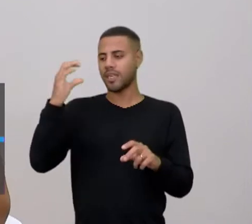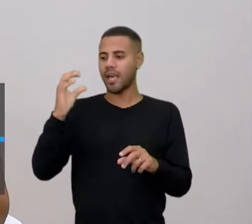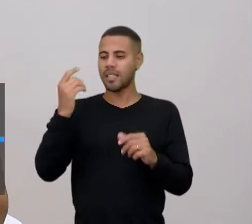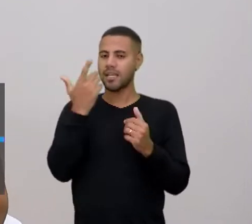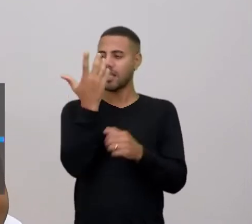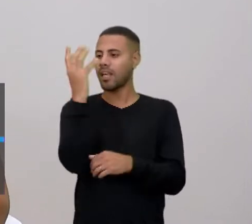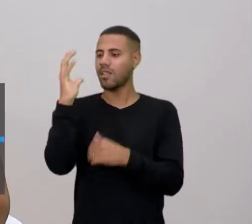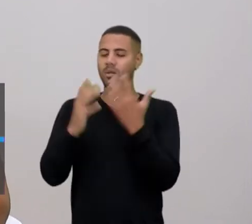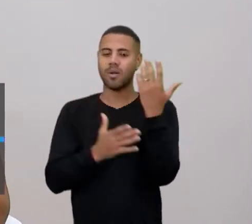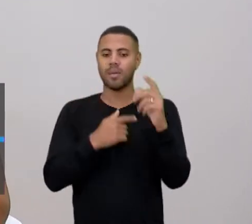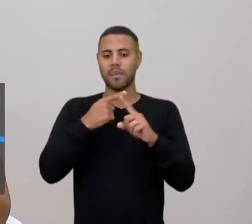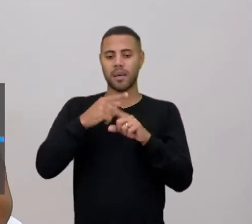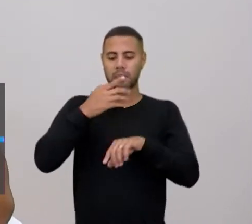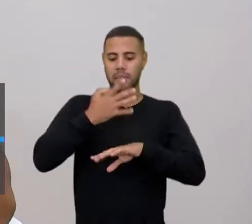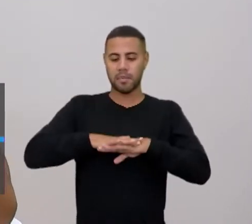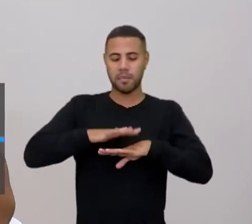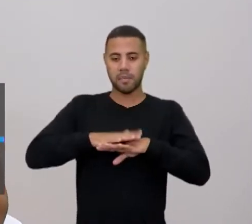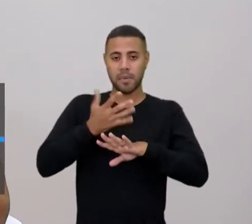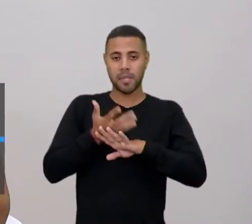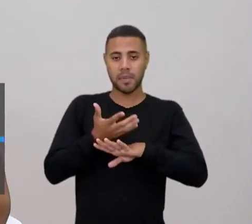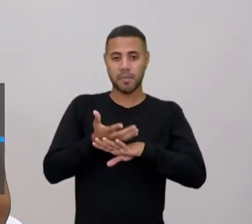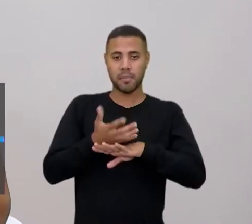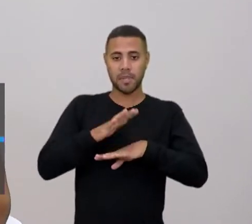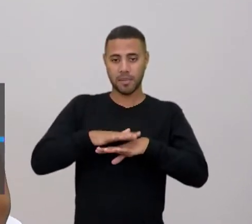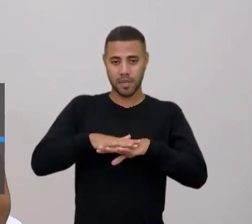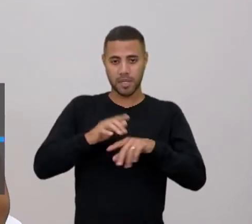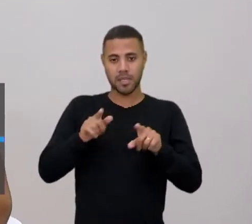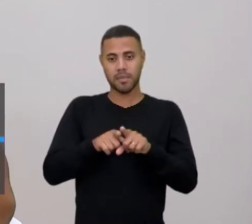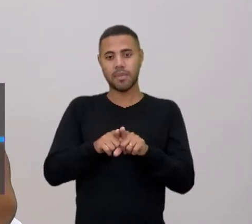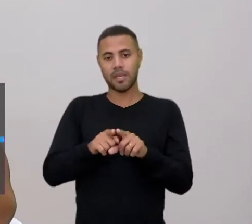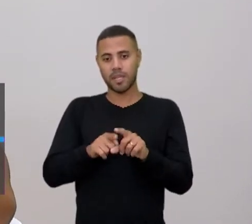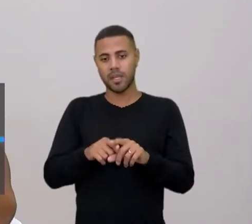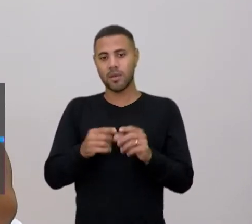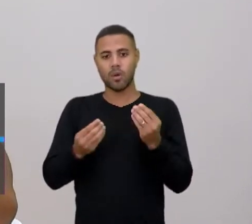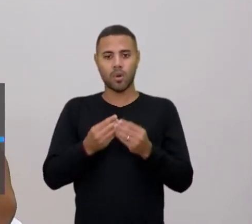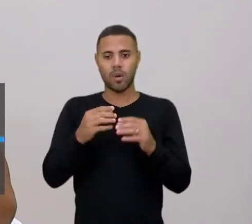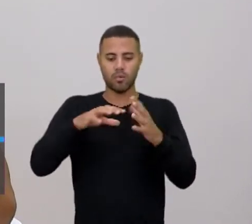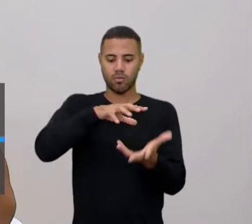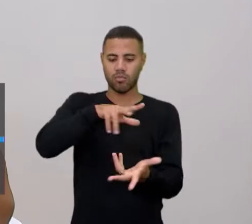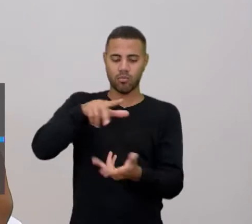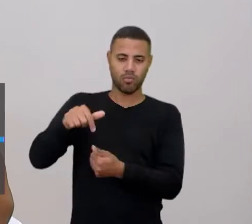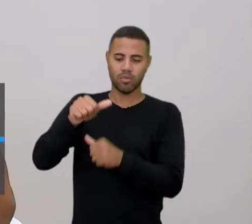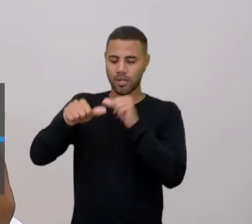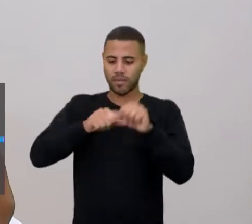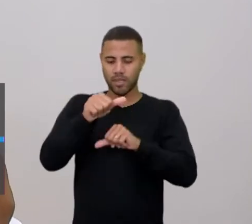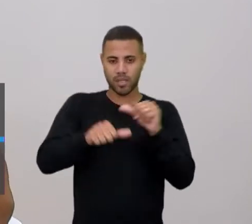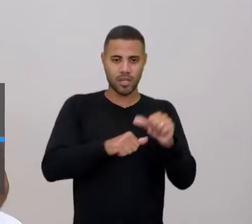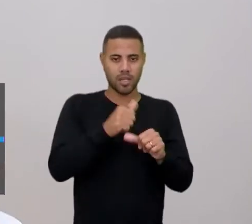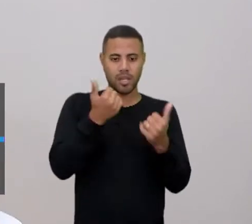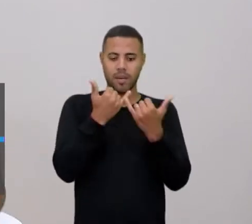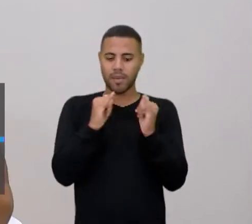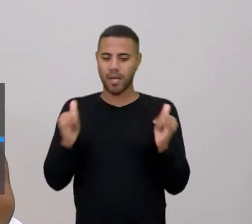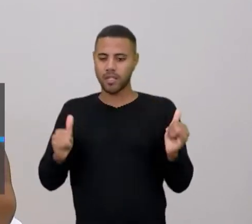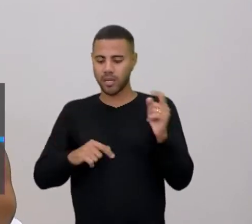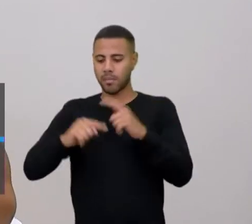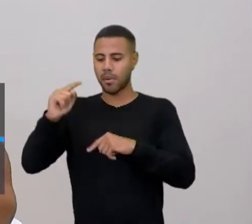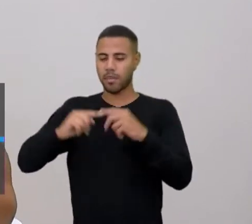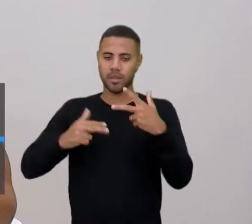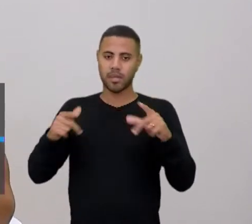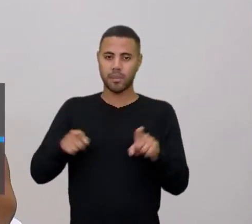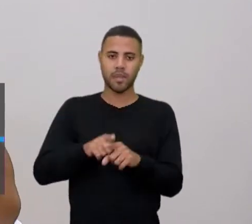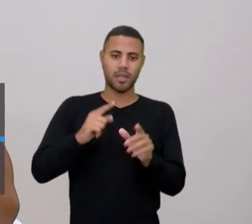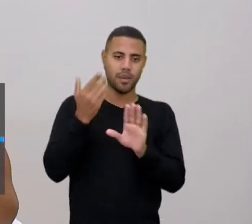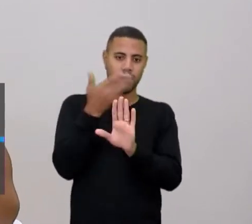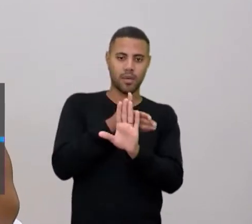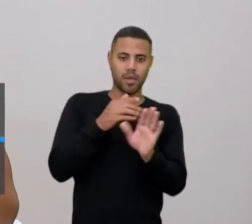um de matemática, que é a cultura do solo do campo à cidade, com o componente transformações de matéria e energia. Dê um pulo lá no repositório,